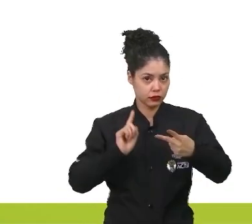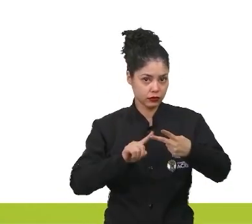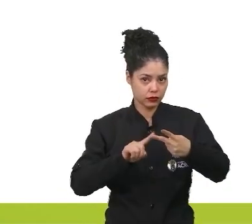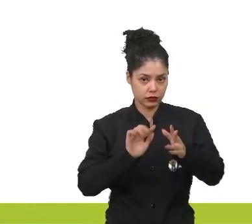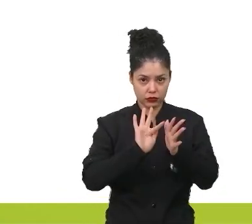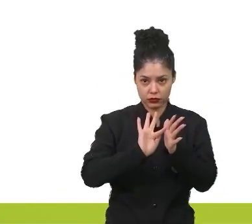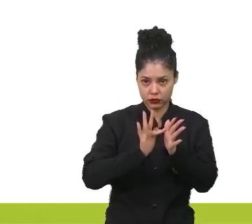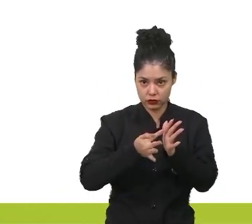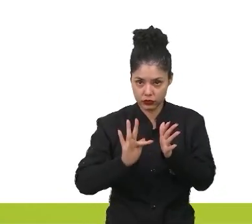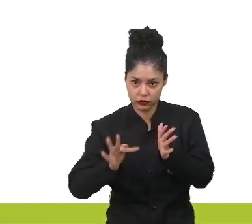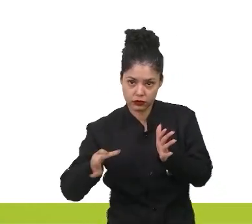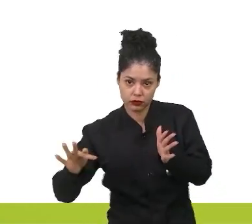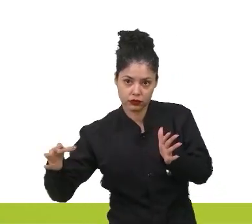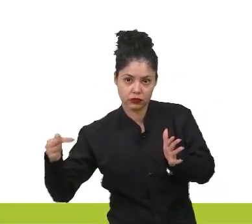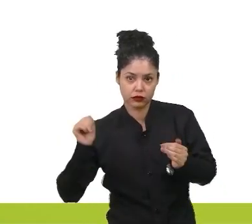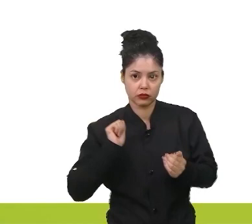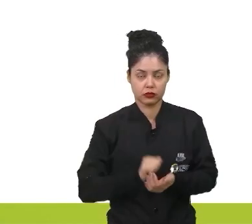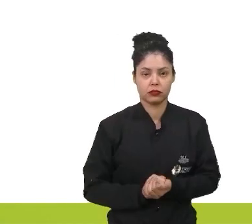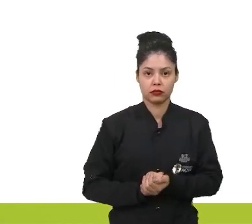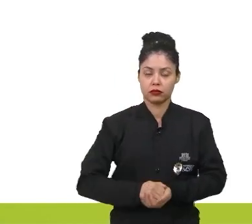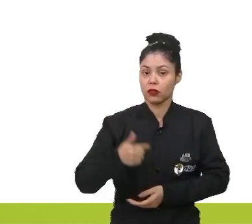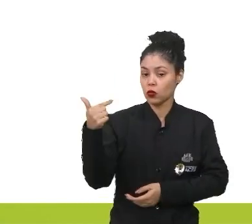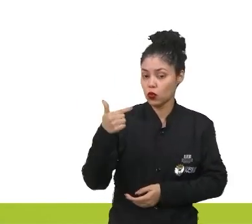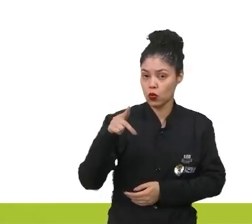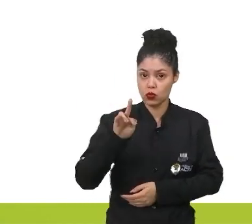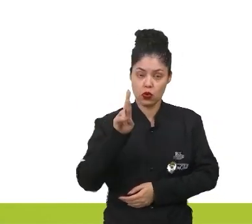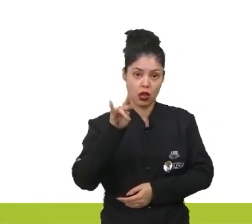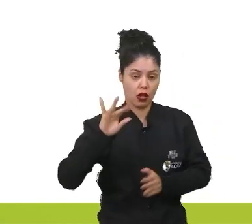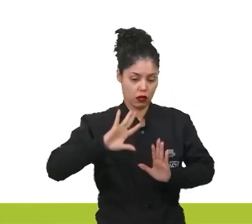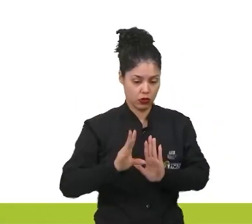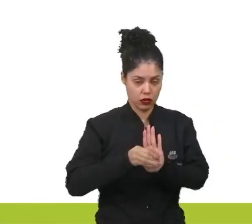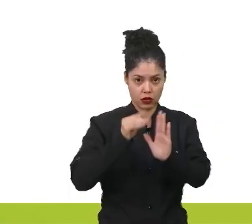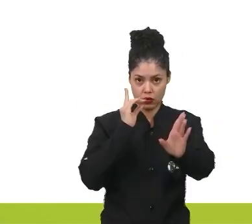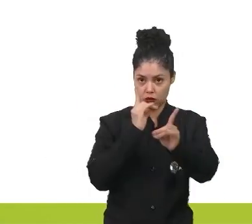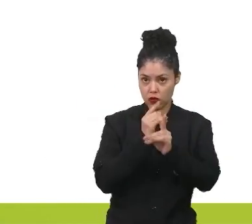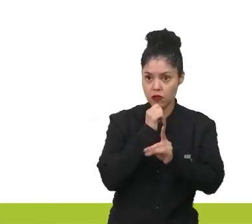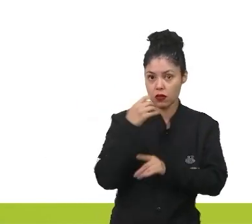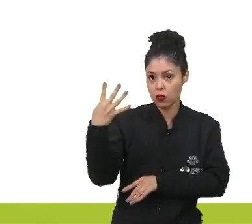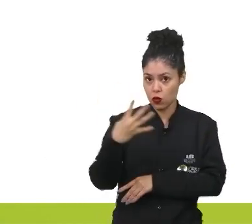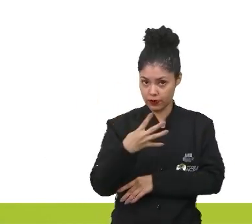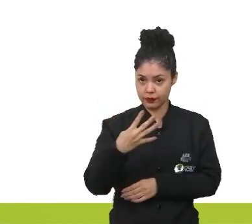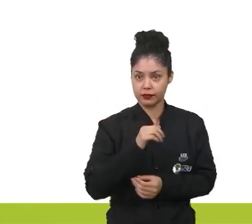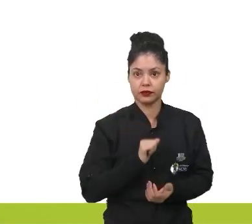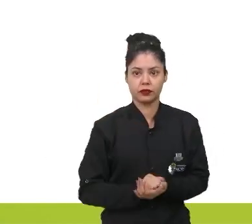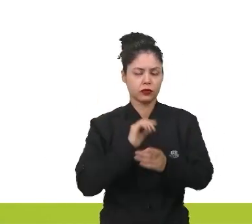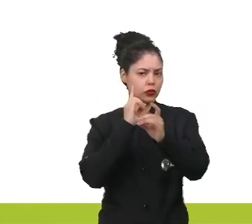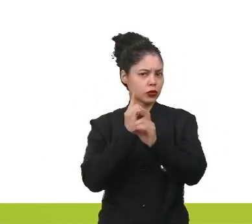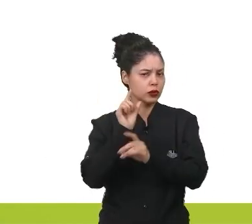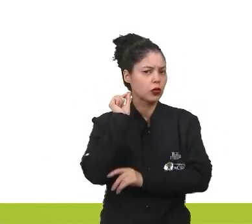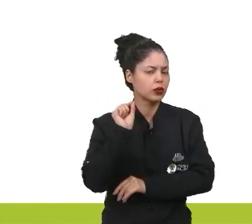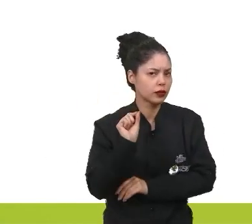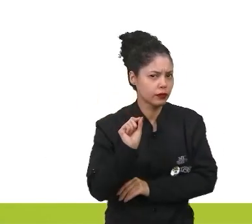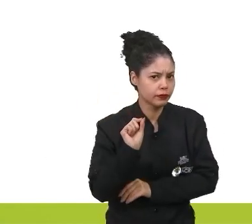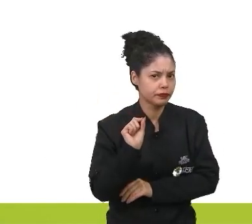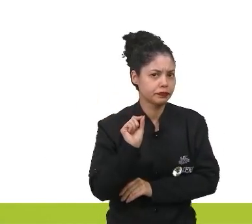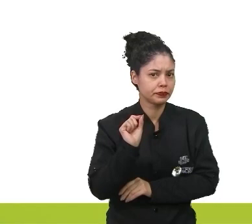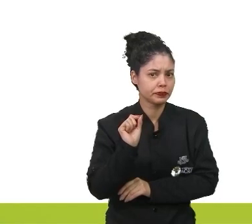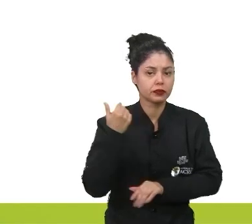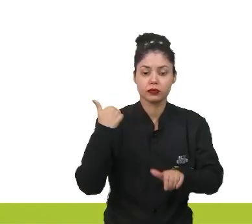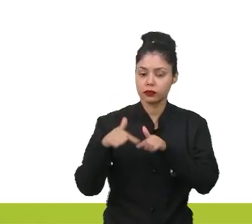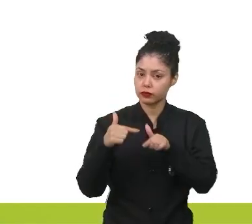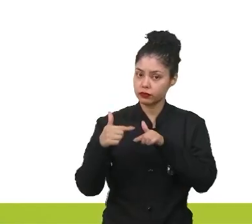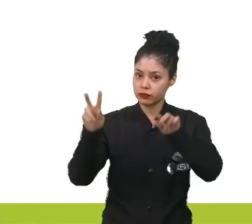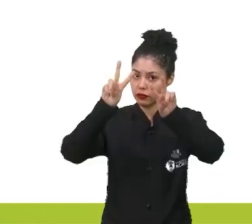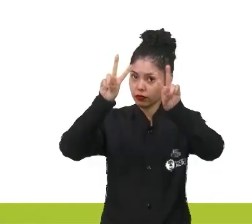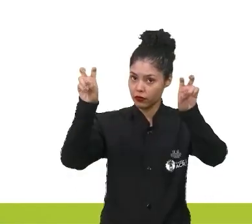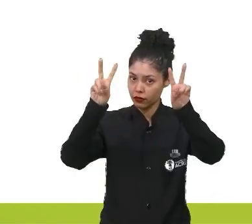cabe a ideia da função polinomial do segundo grau, ela se encontra no top 4 e você vai encontrar esse top 4 aí trabalhando